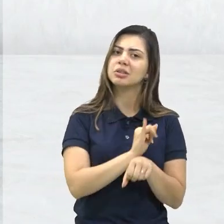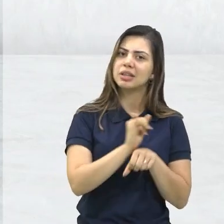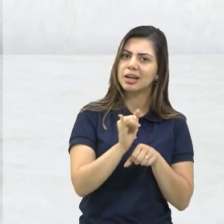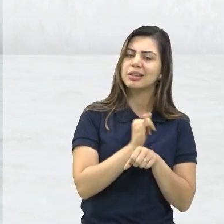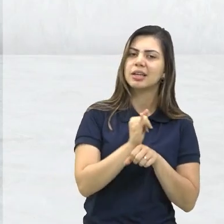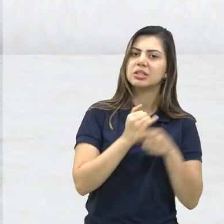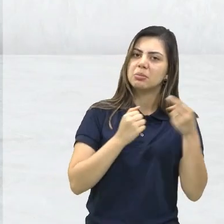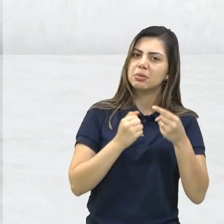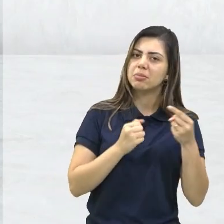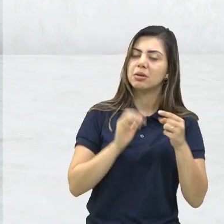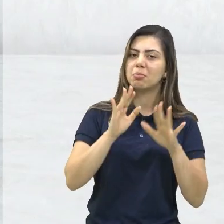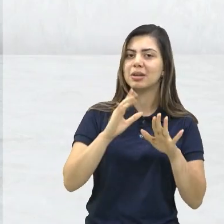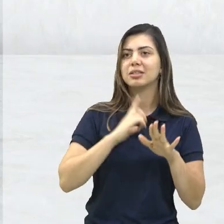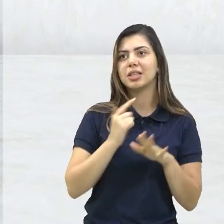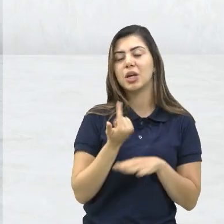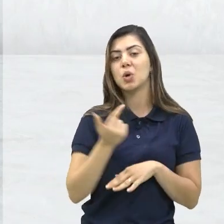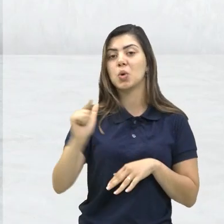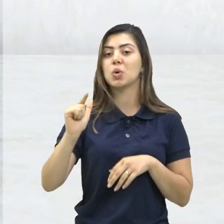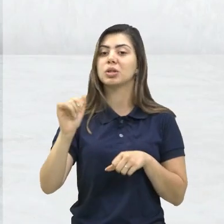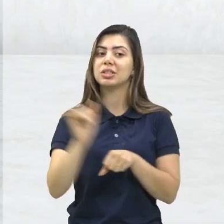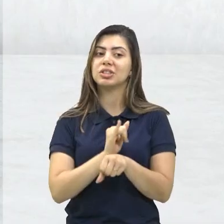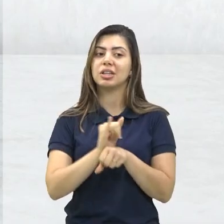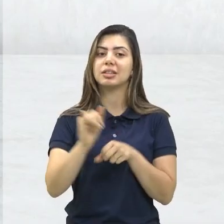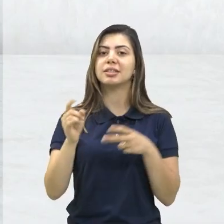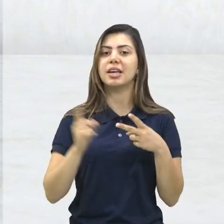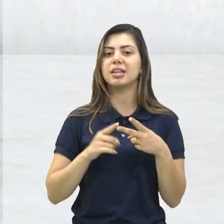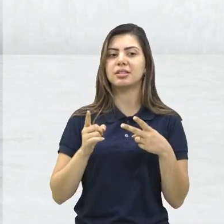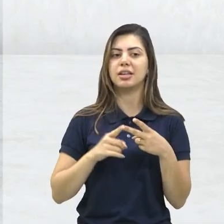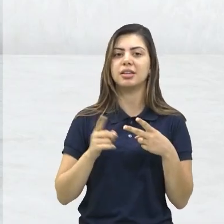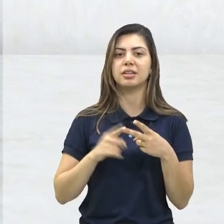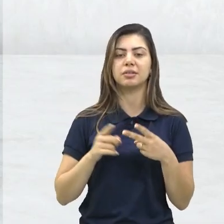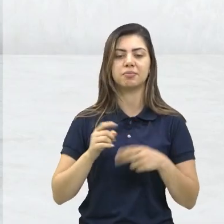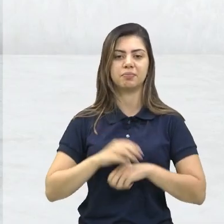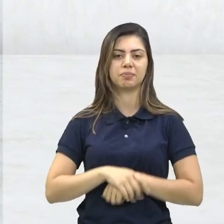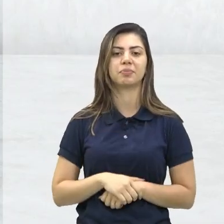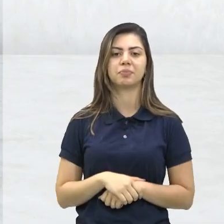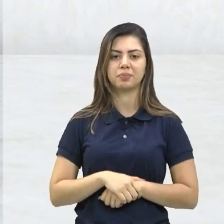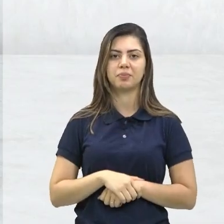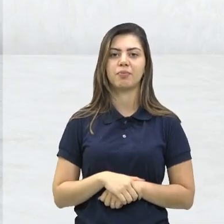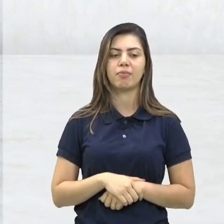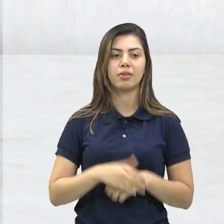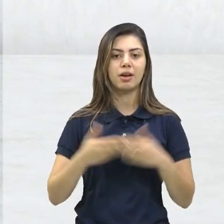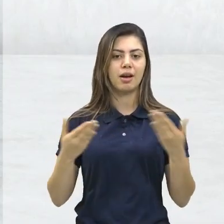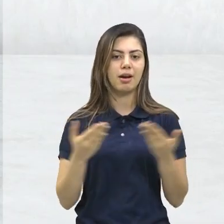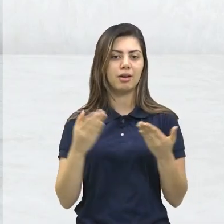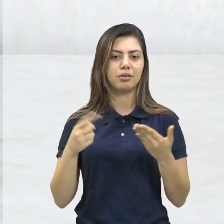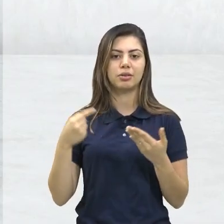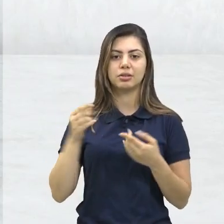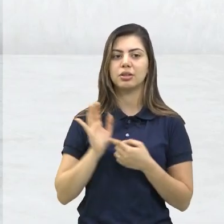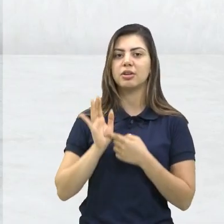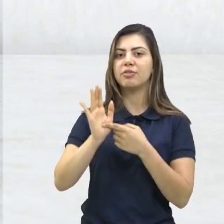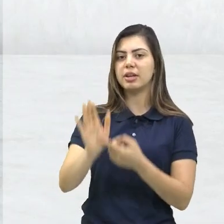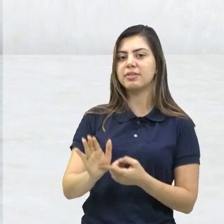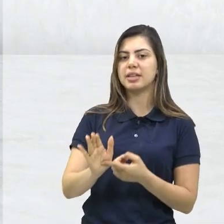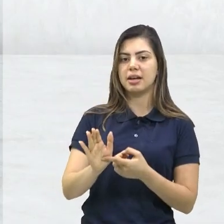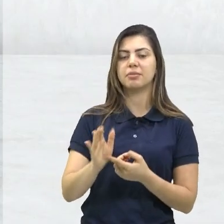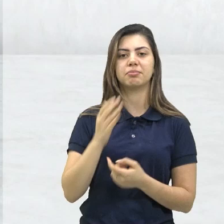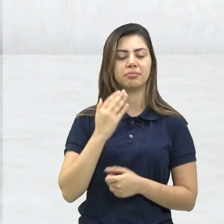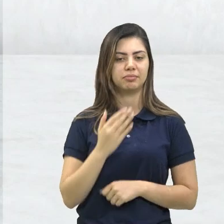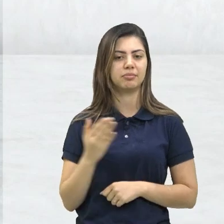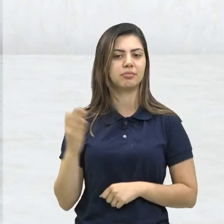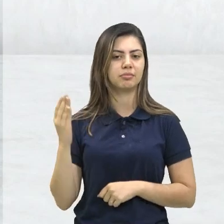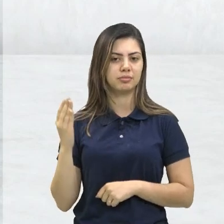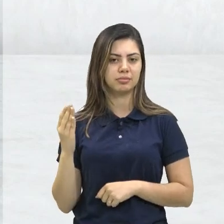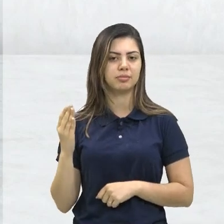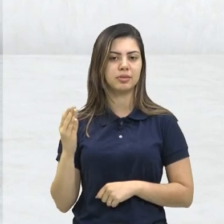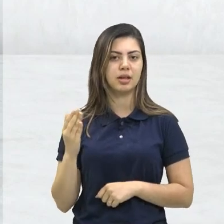correto. Porém, tem uma maneira mais prática de se fazer isso, que eu vou mostrar para você a partir de agora, tá bom? Que é exatamente usando as áreas de fatores de aumento